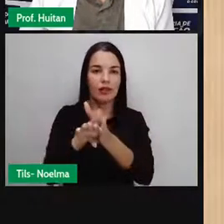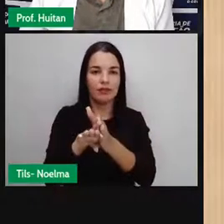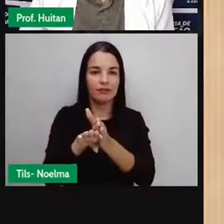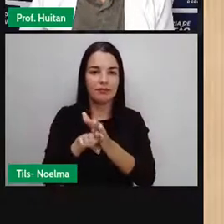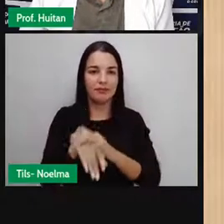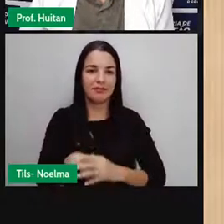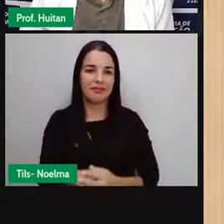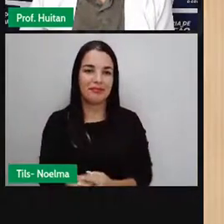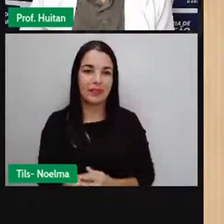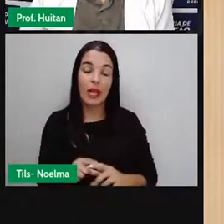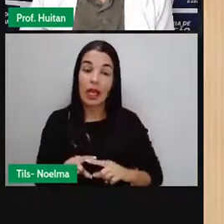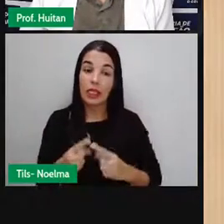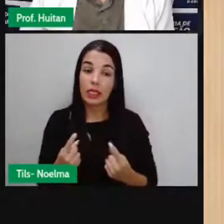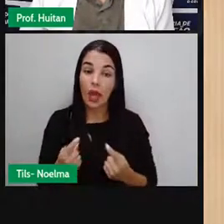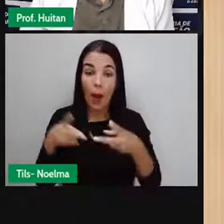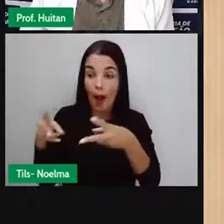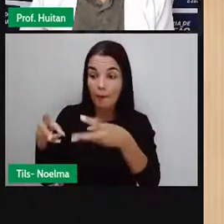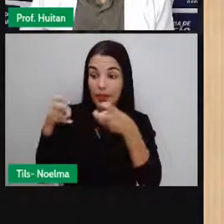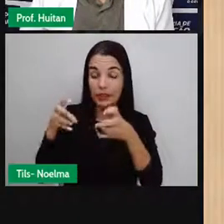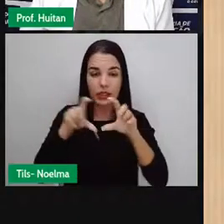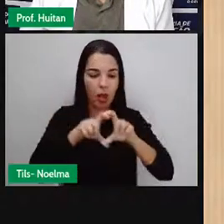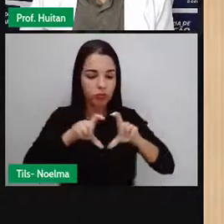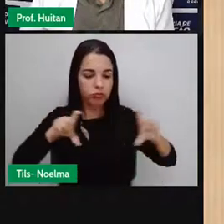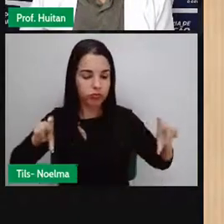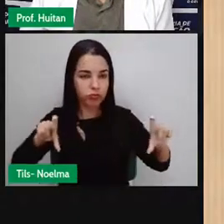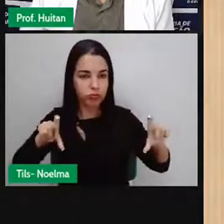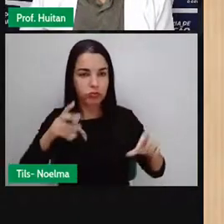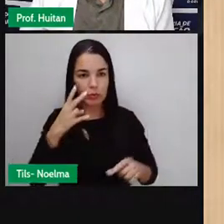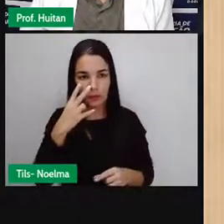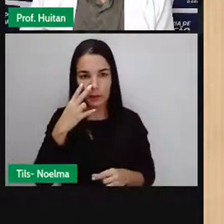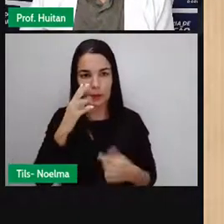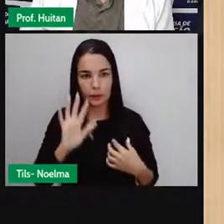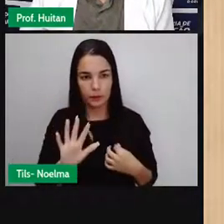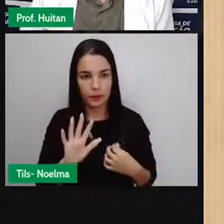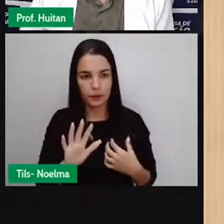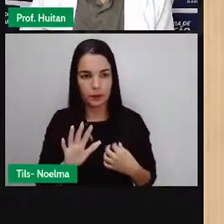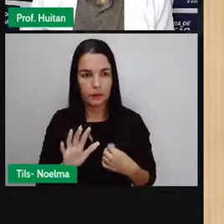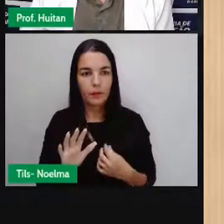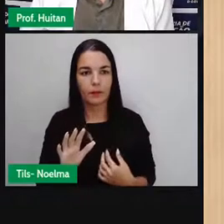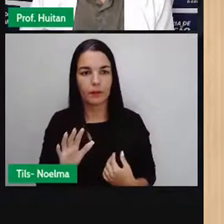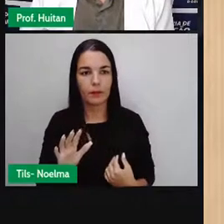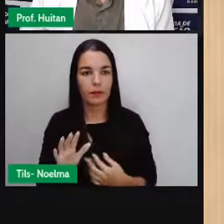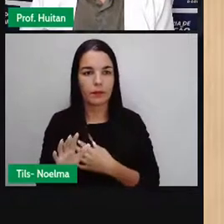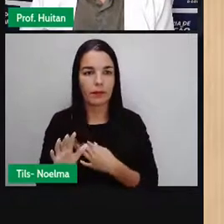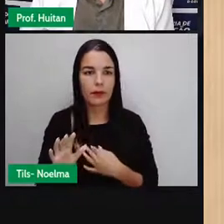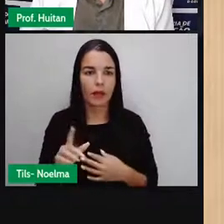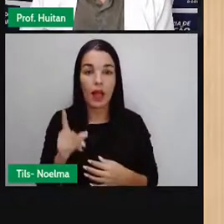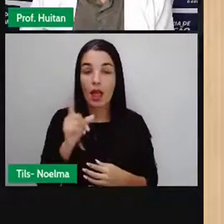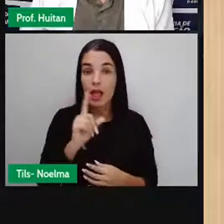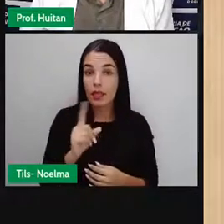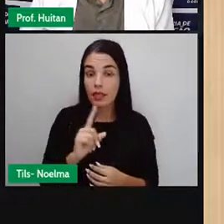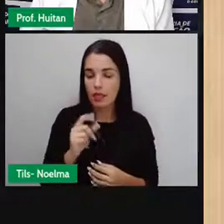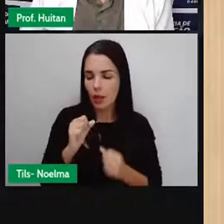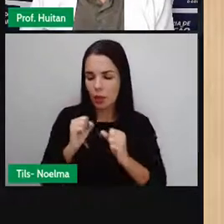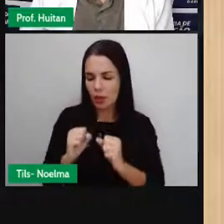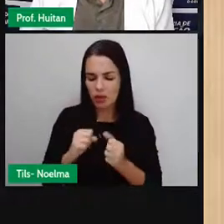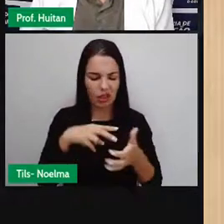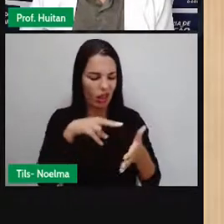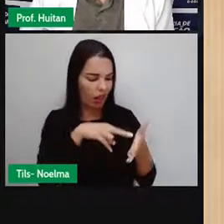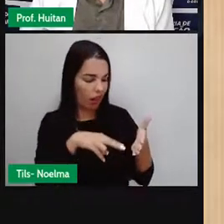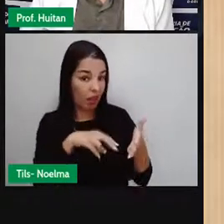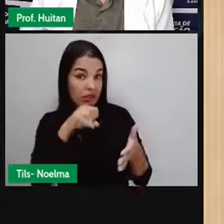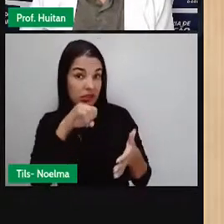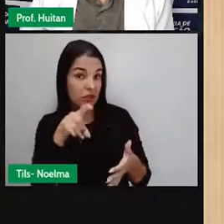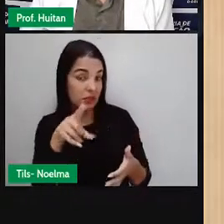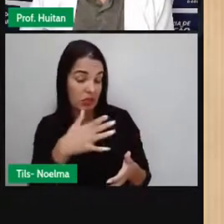Né? Então, prestem bem atenção nessa pequena tirinha. Olha o que ela diz. Não adianta gostar de ler, não é? Se